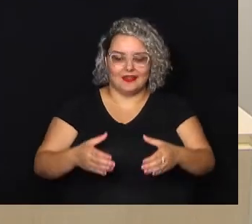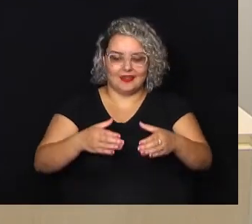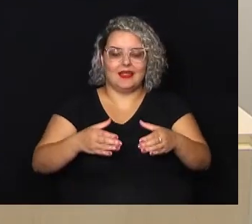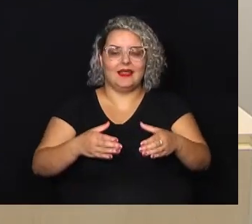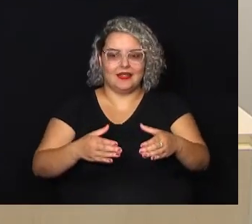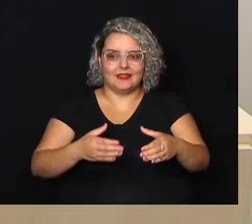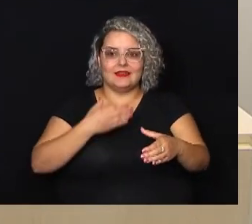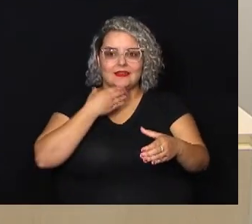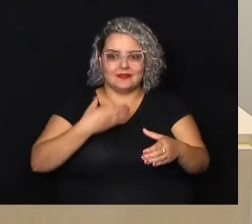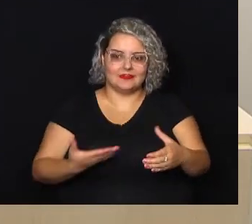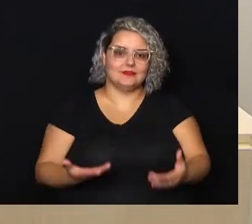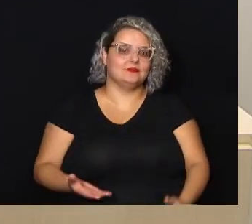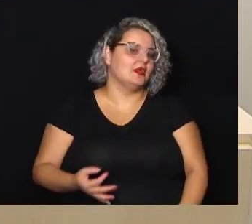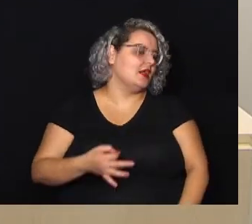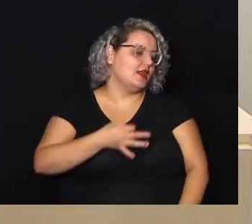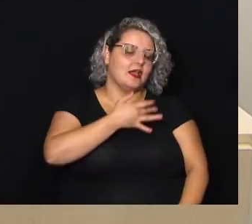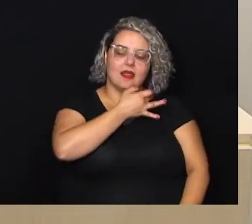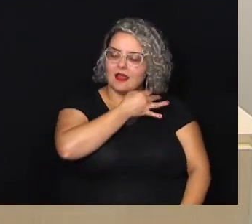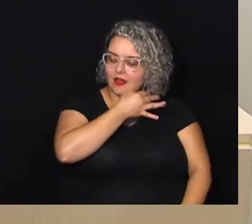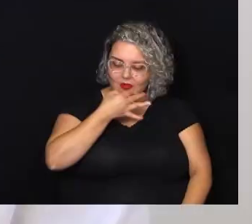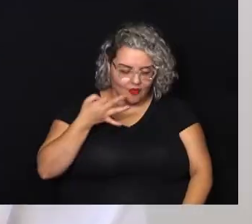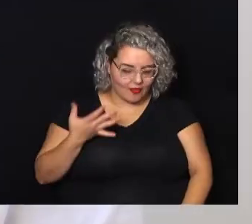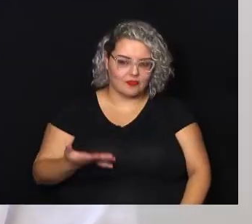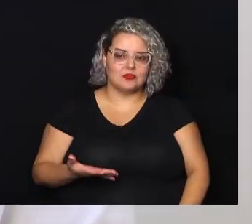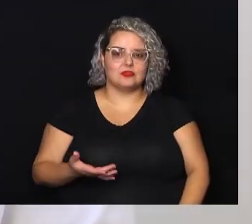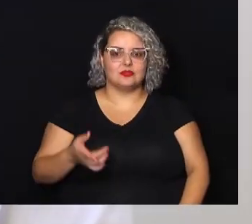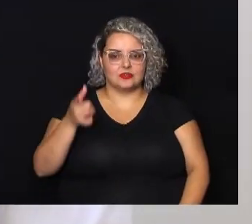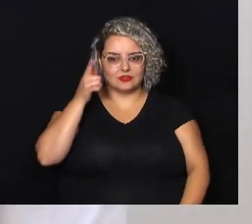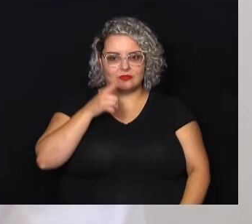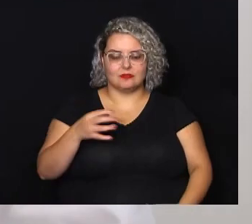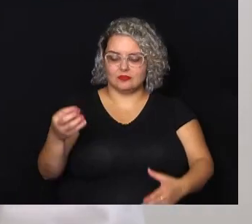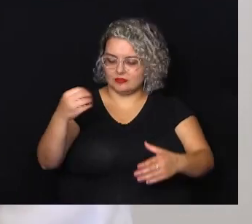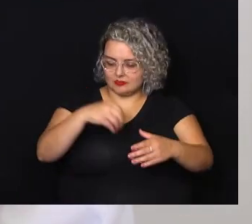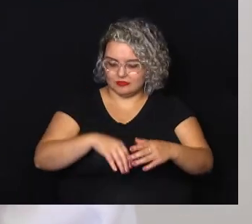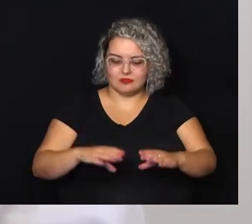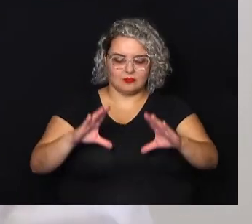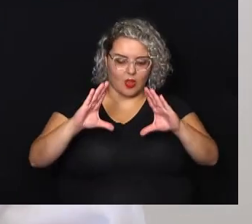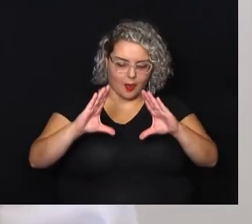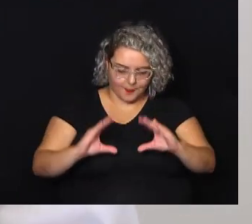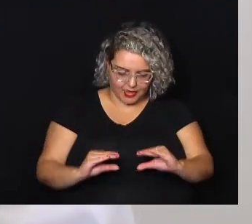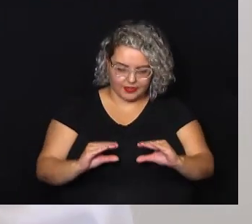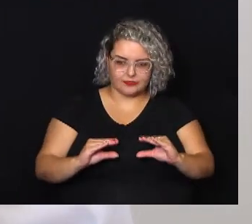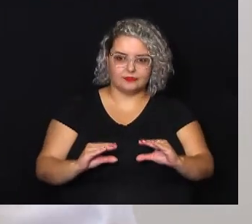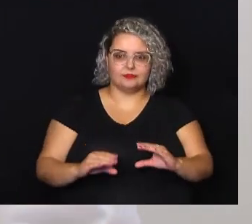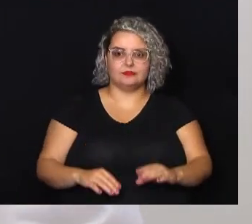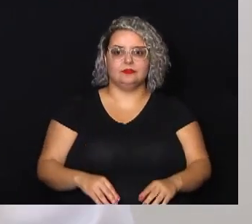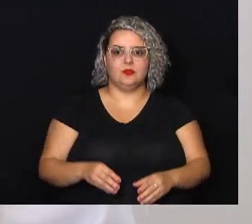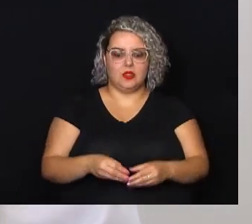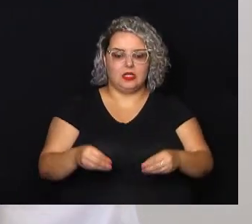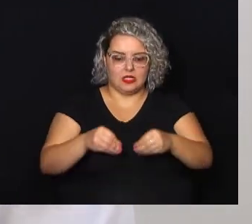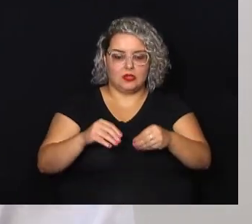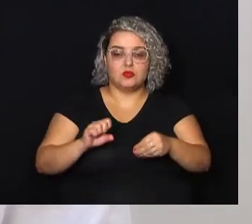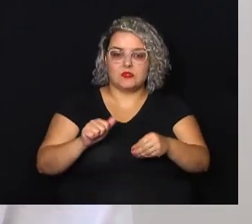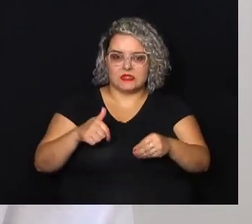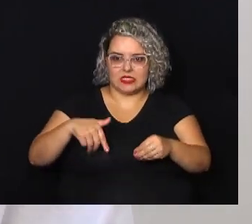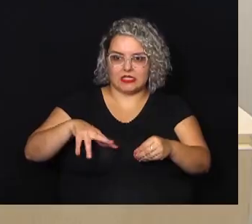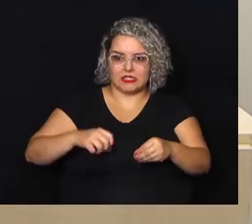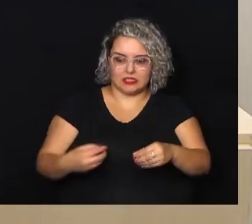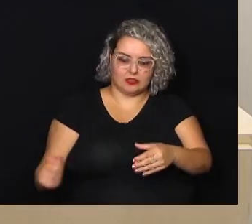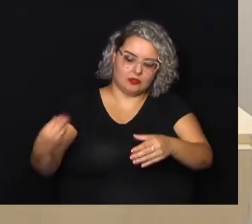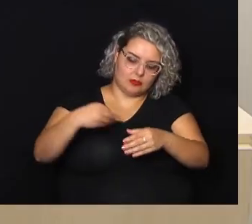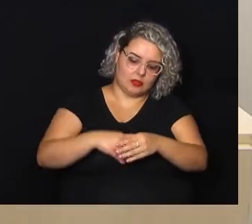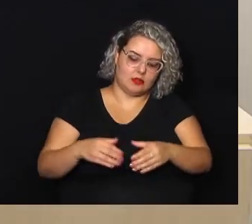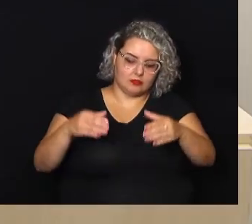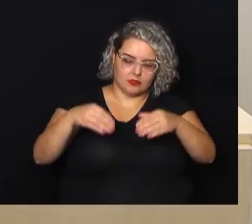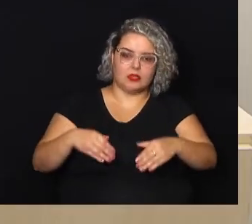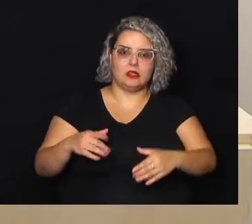Isso! Aquela lata que sobrou do Natal é ótimo, porque ele aguenta vedado. Coloca eles dentro de um saquinho e veda na lata